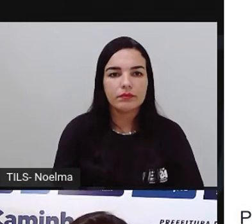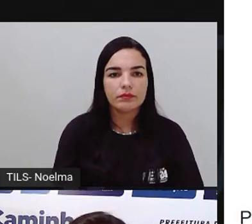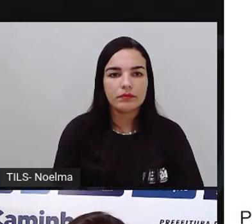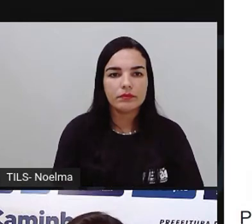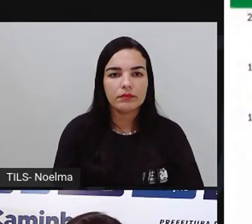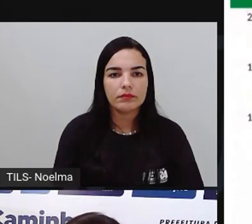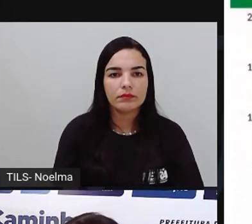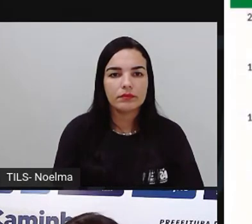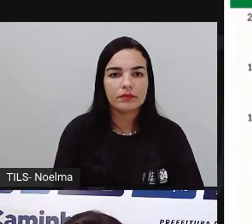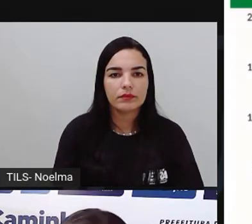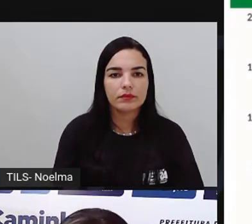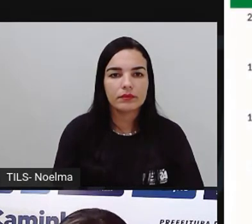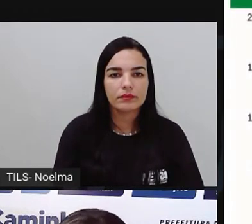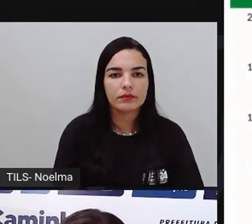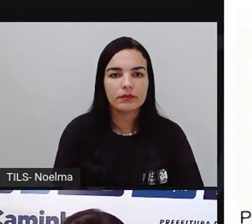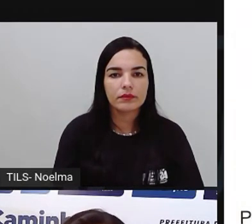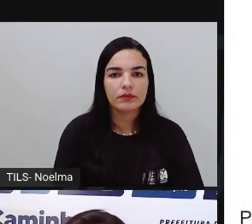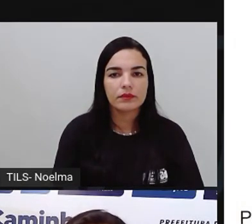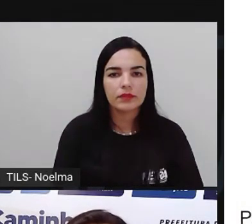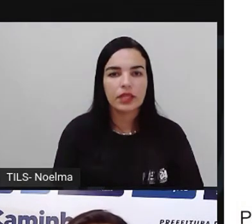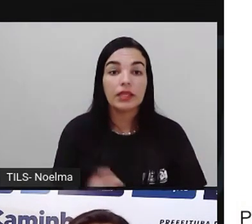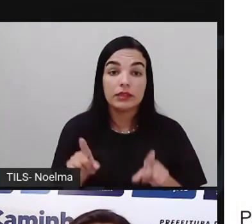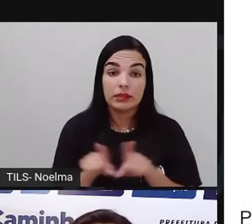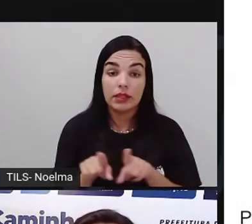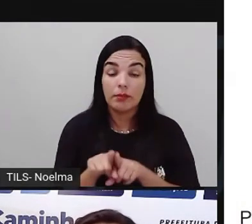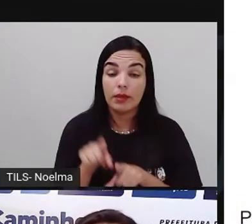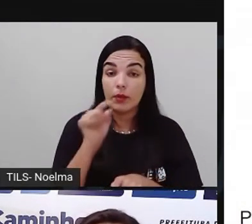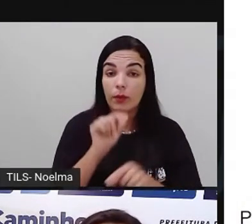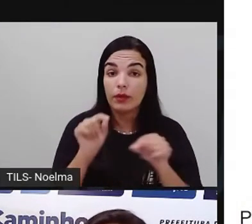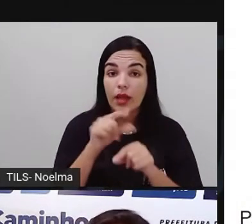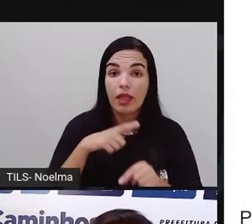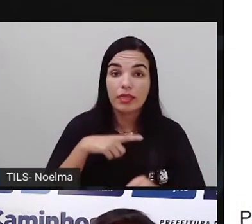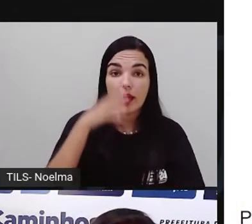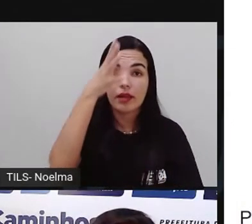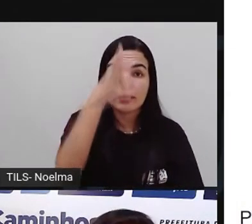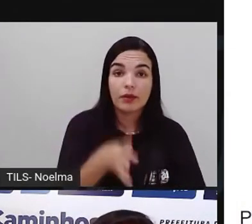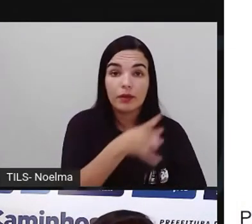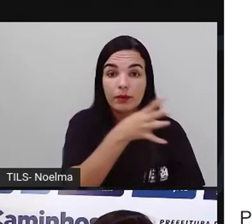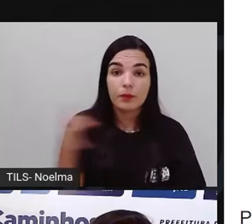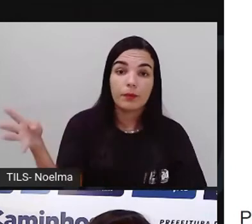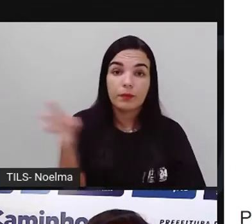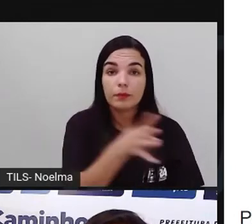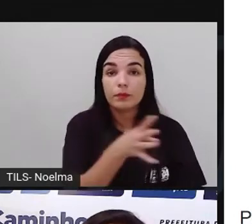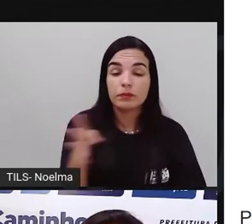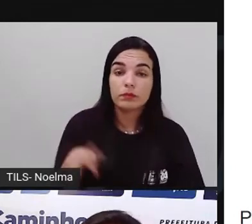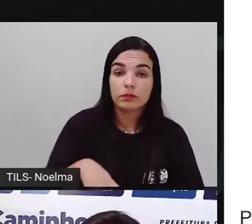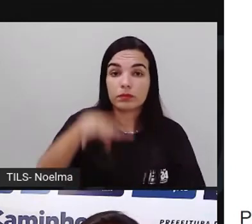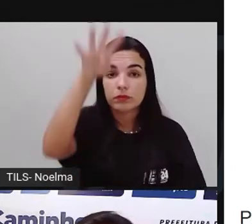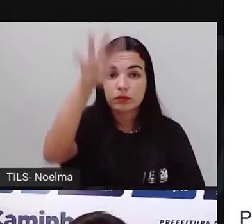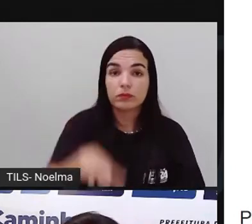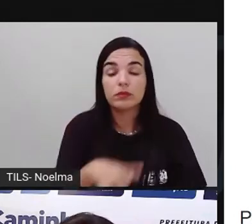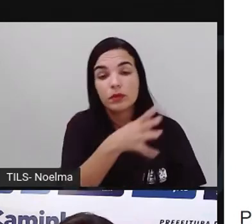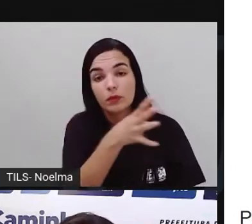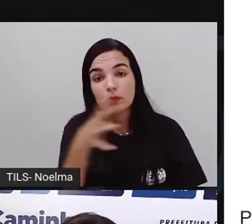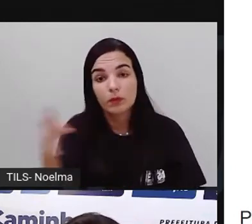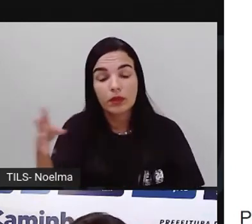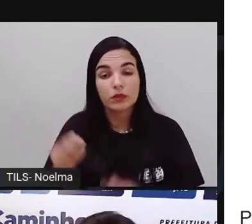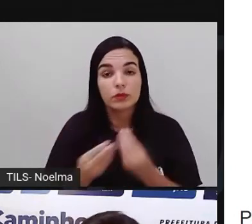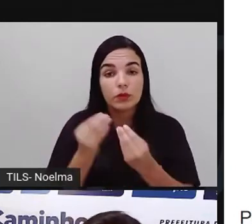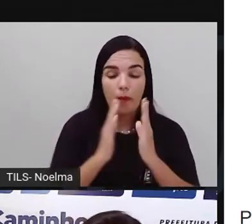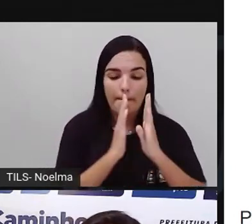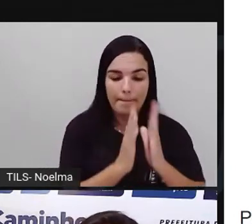E aí a gente vai observar um quadro posicional. Para sabermos o valor posicional